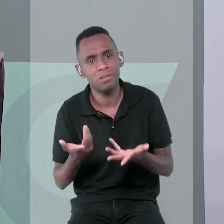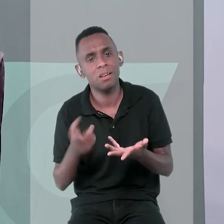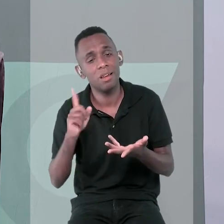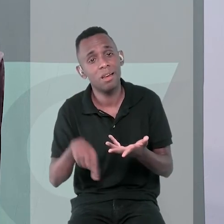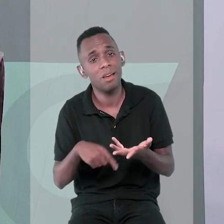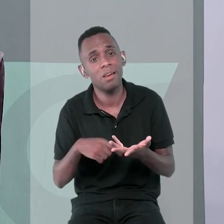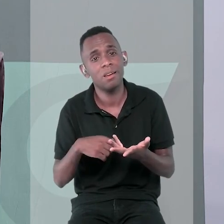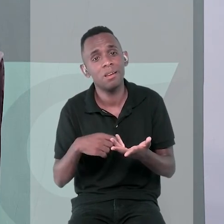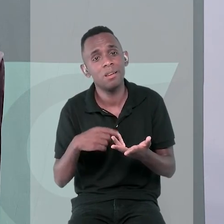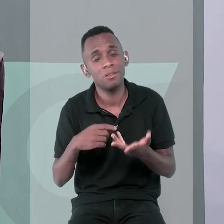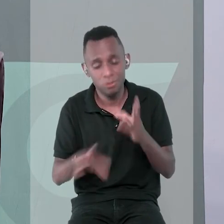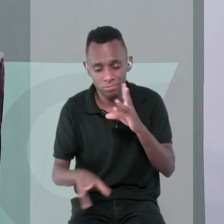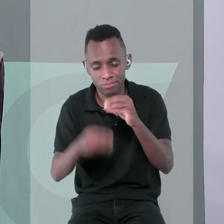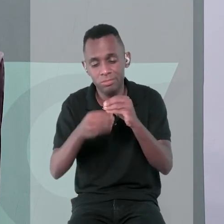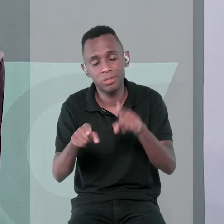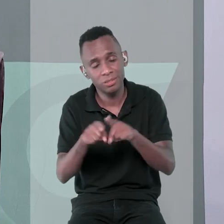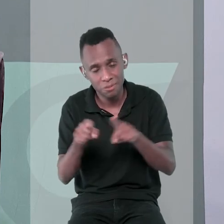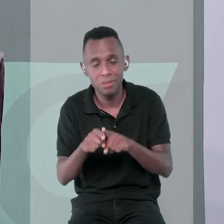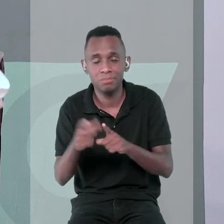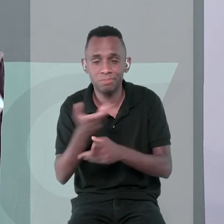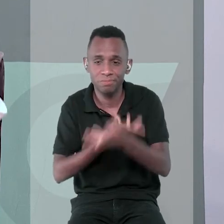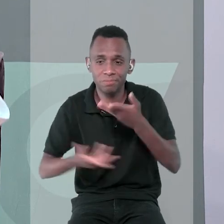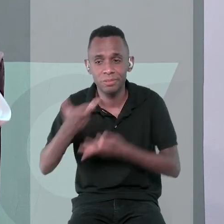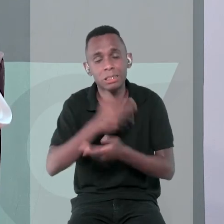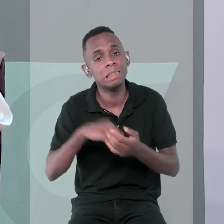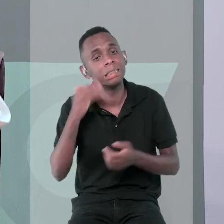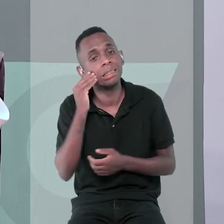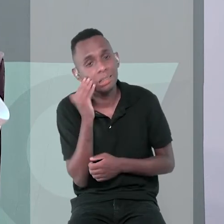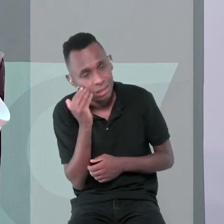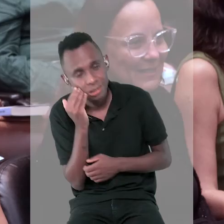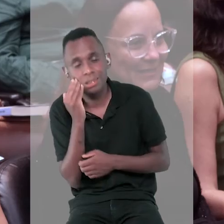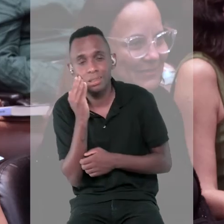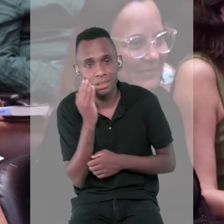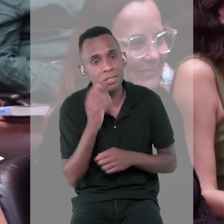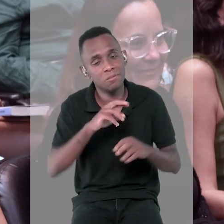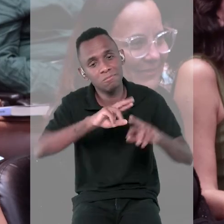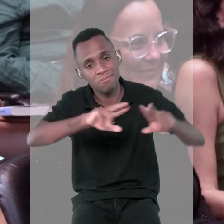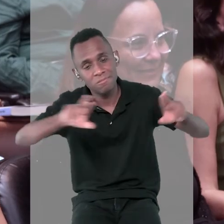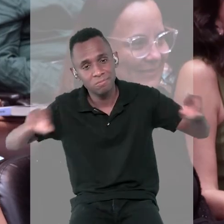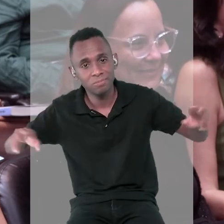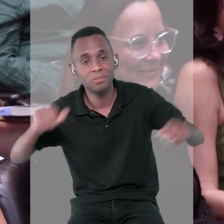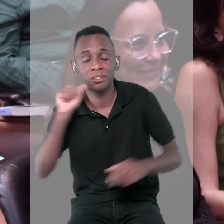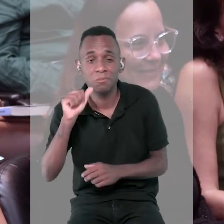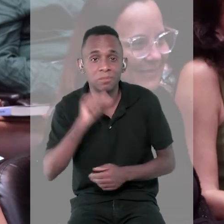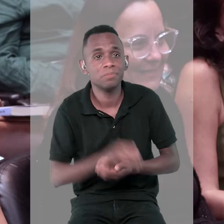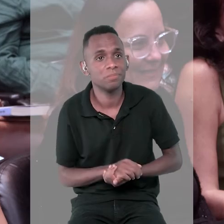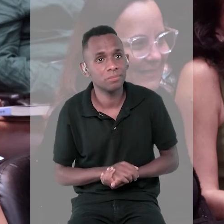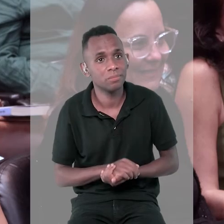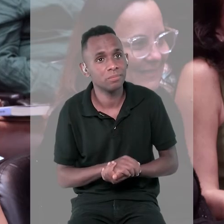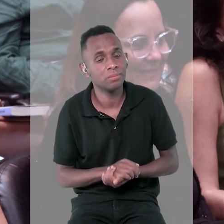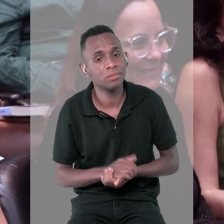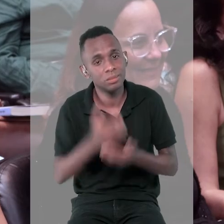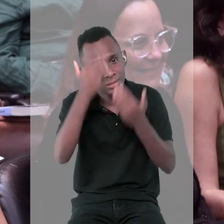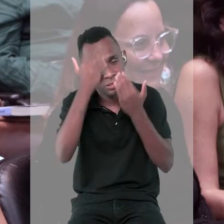partes, eram as partes que eu trazia para a conversa, para a gente entender esse conjunto de nuances dessas mulheres, né? Então,